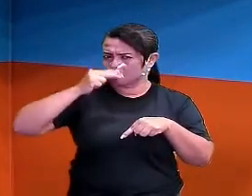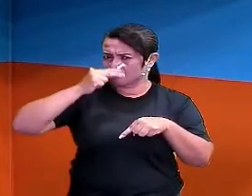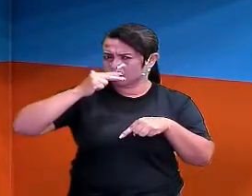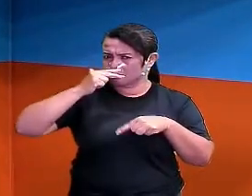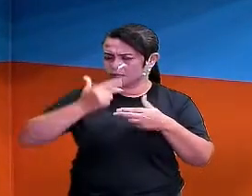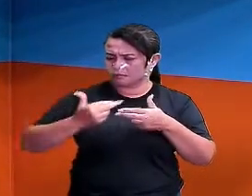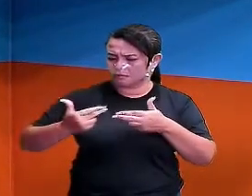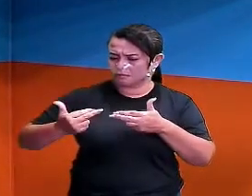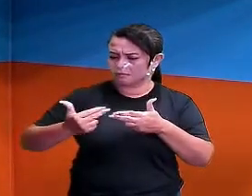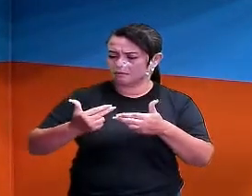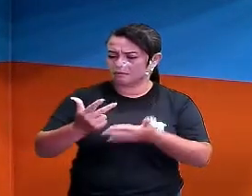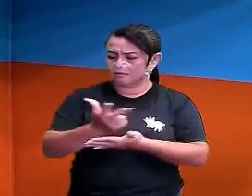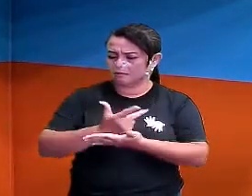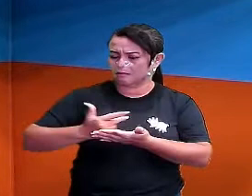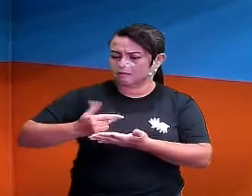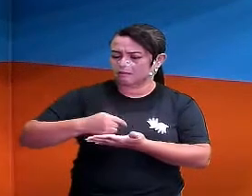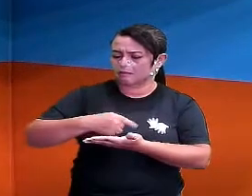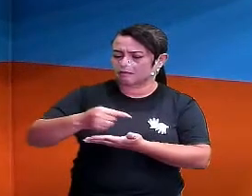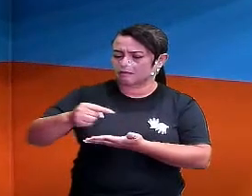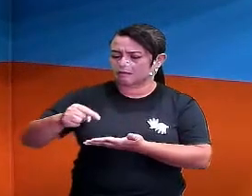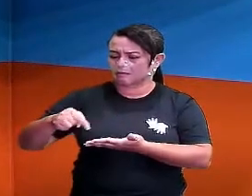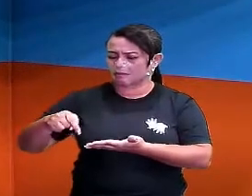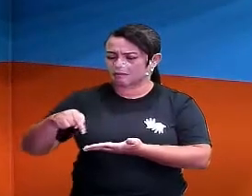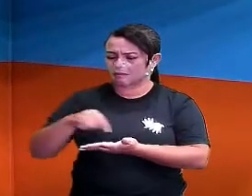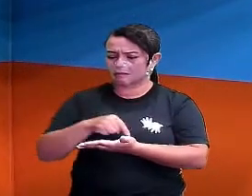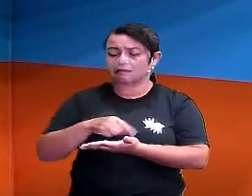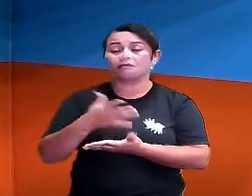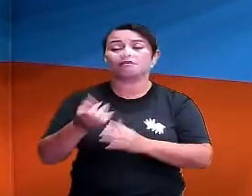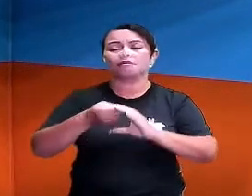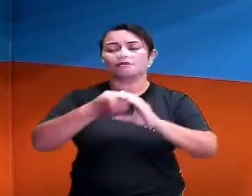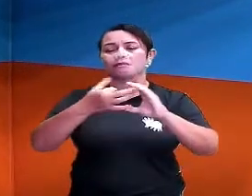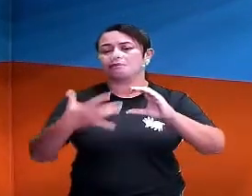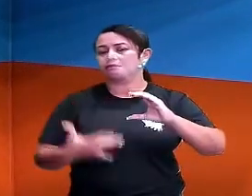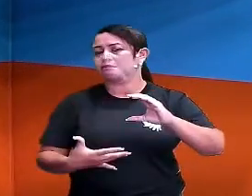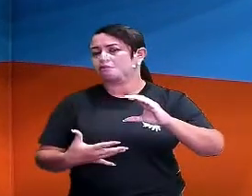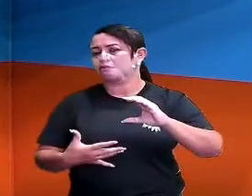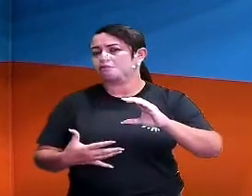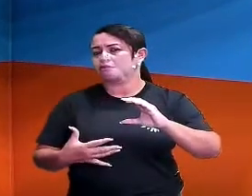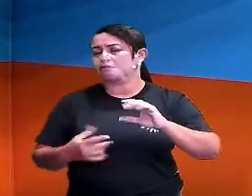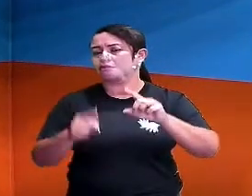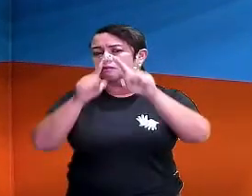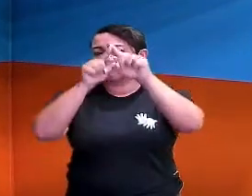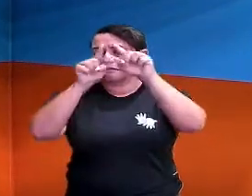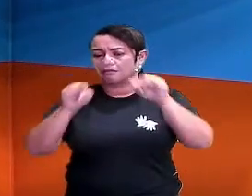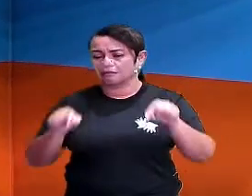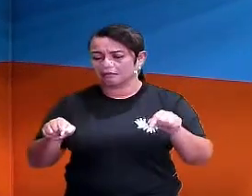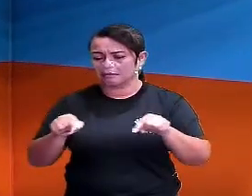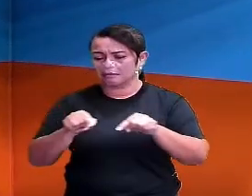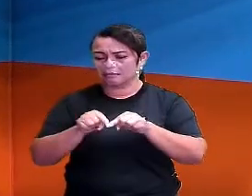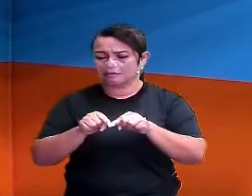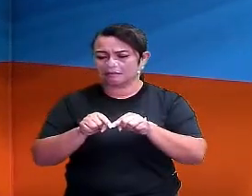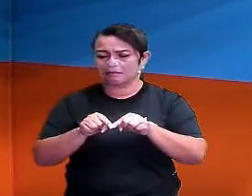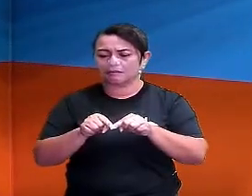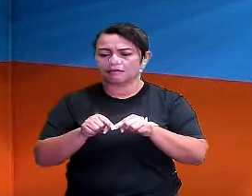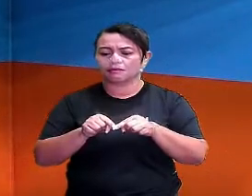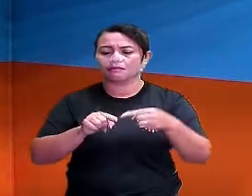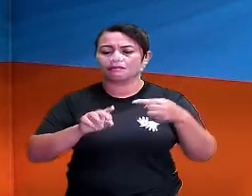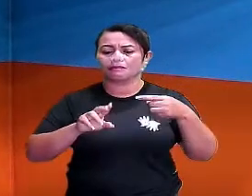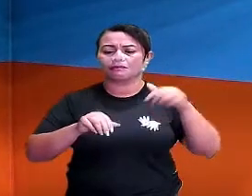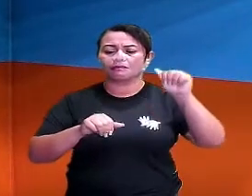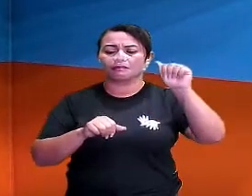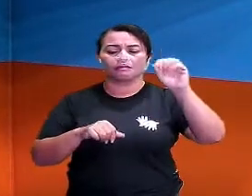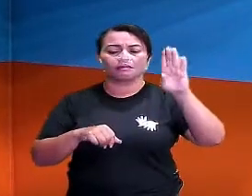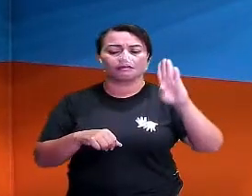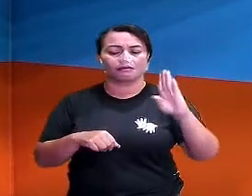medida, qual a classificação do triângulo desenhado por João? Triângulo obtusângulo, triângulo